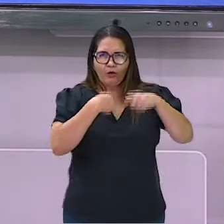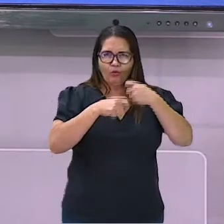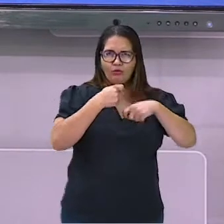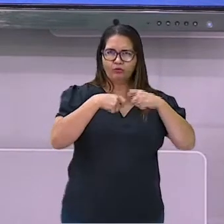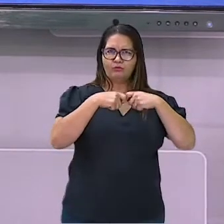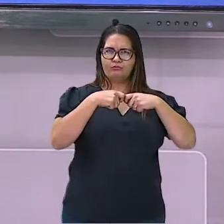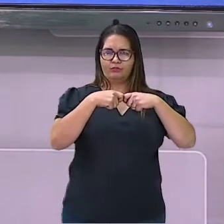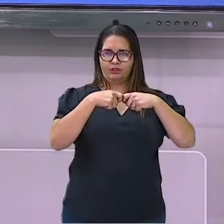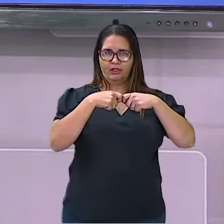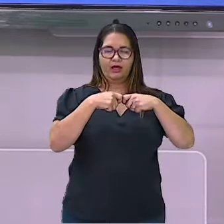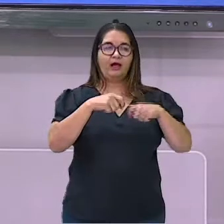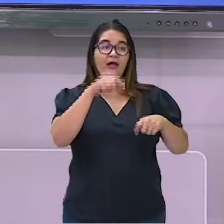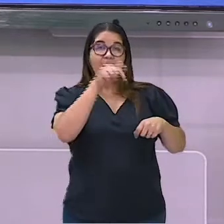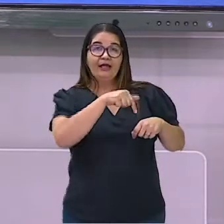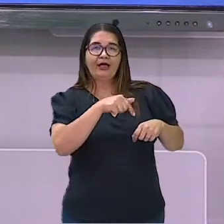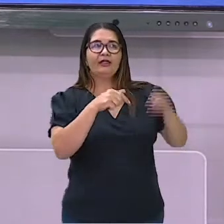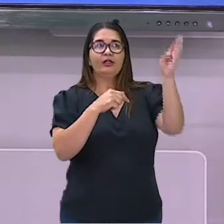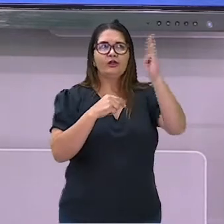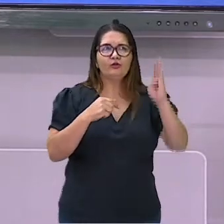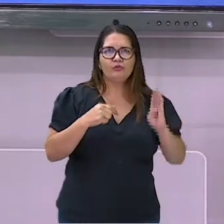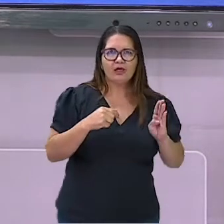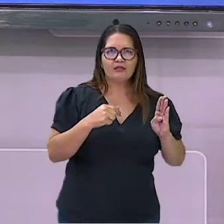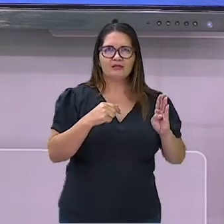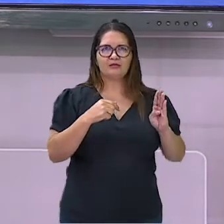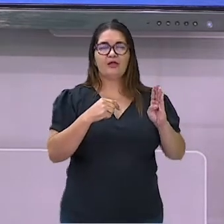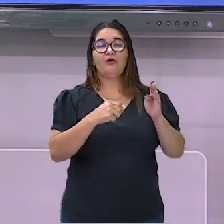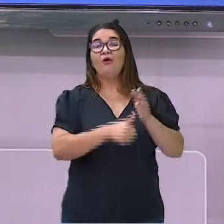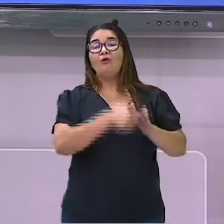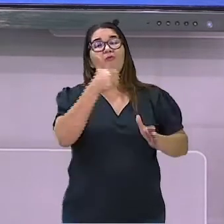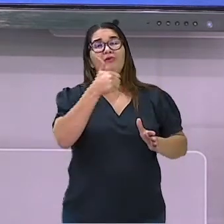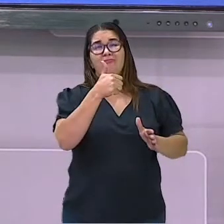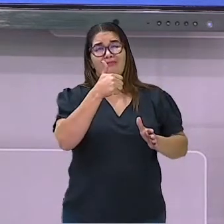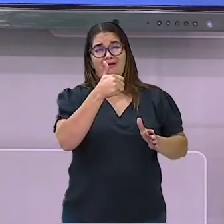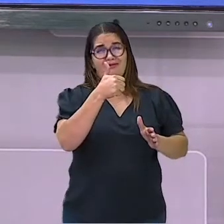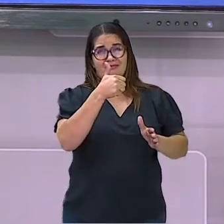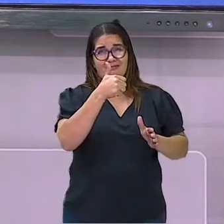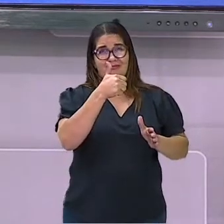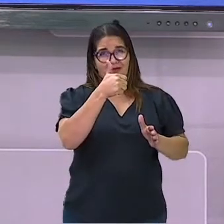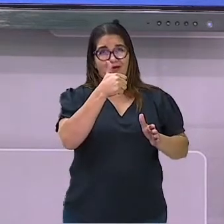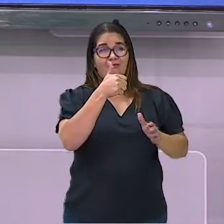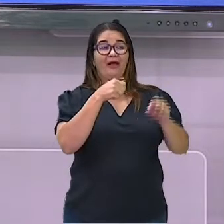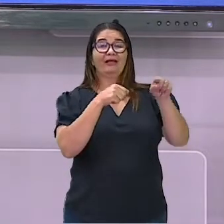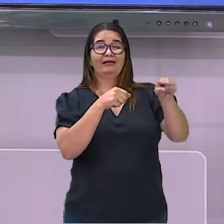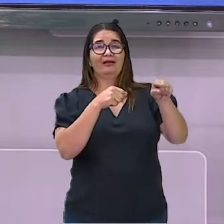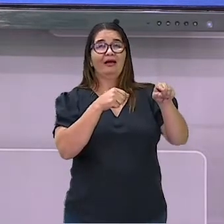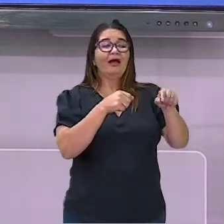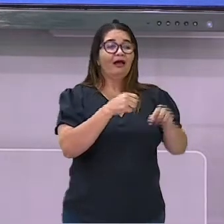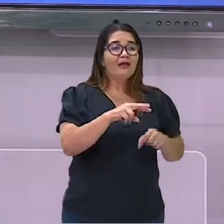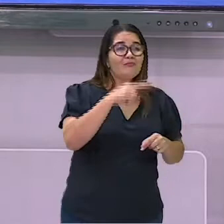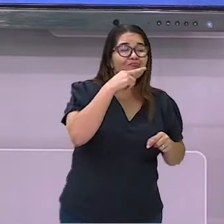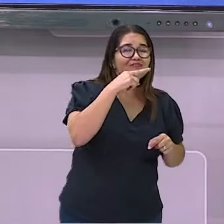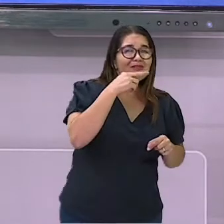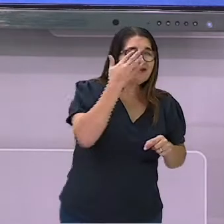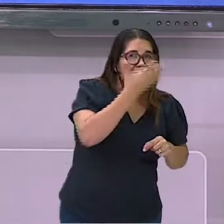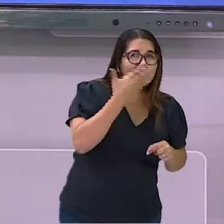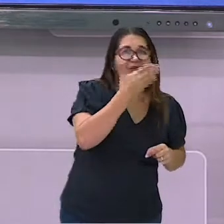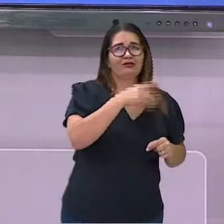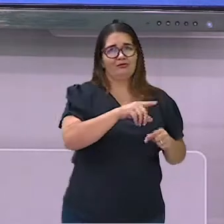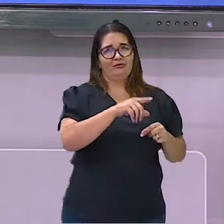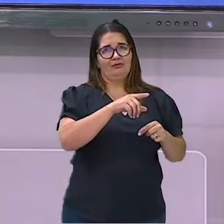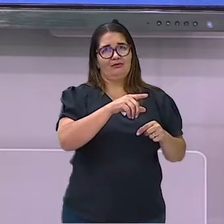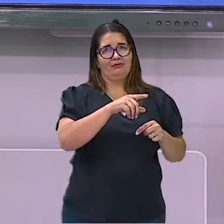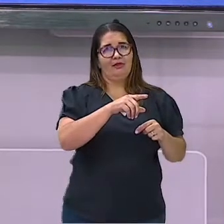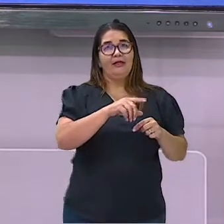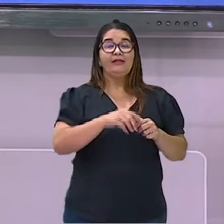exploração do açúcar impediu a formação de outras classes sociais, classes intermediárias que não se